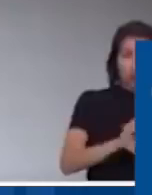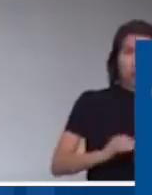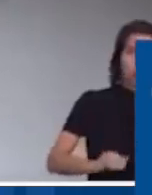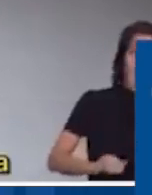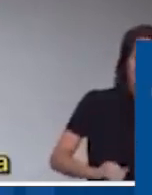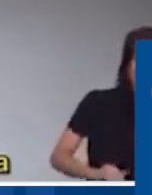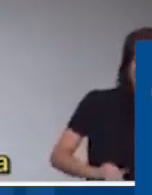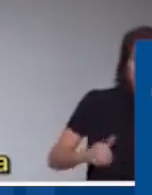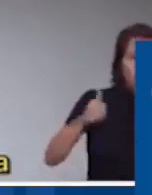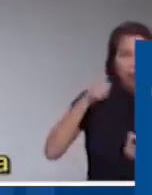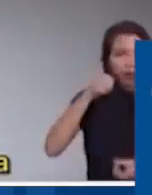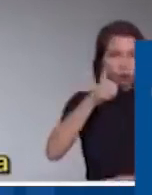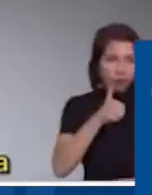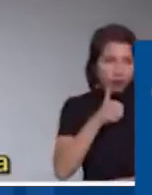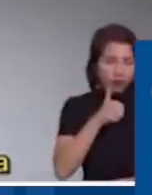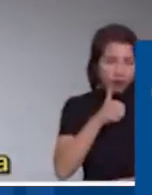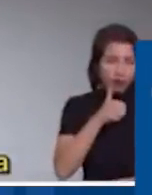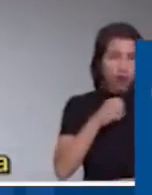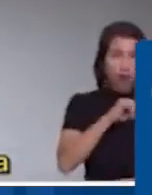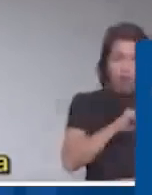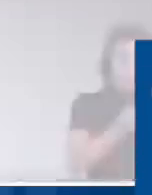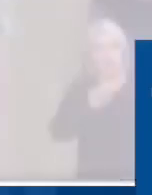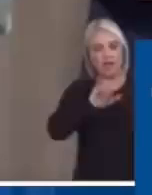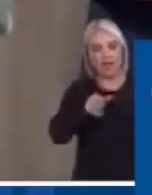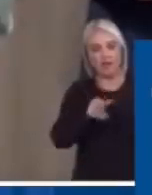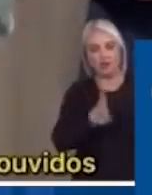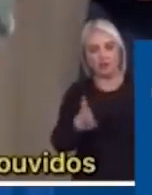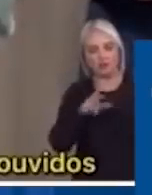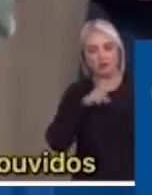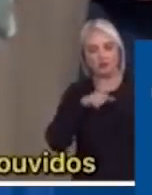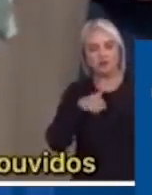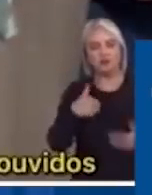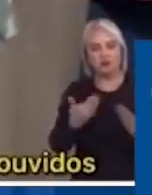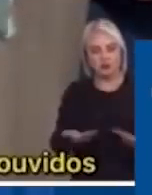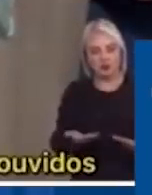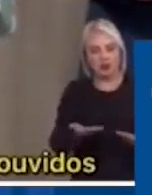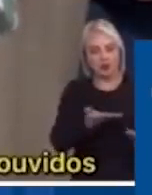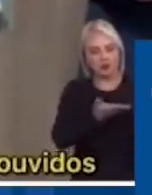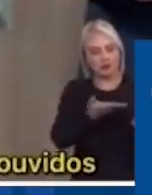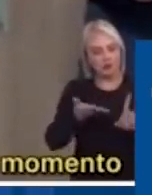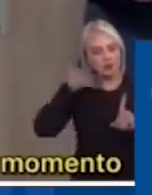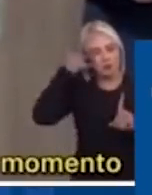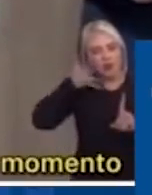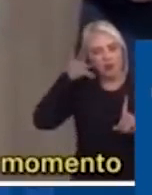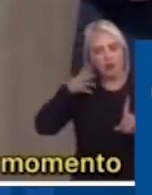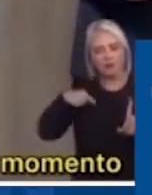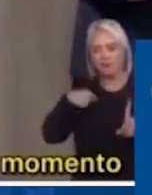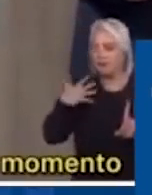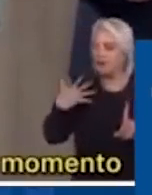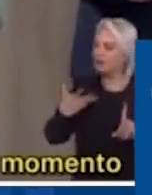quer mudar, então que mude o que foi feito na França. A sua palestra foi uma música para os nossos ouvidos. As